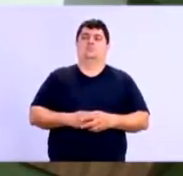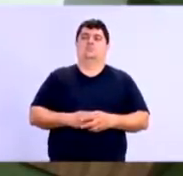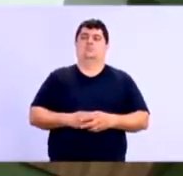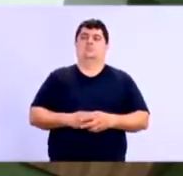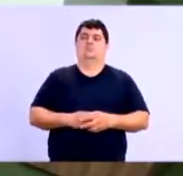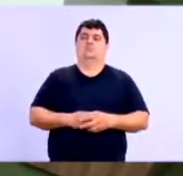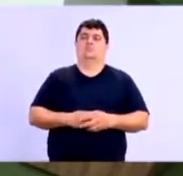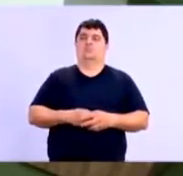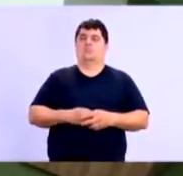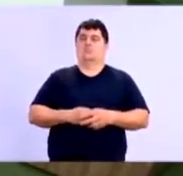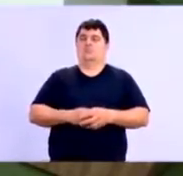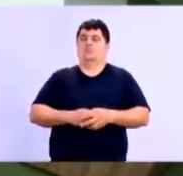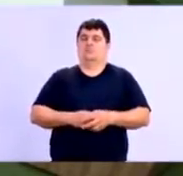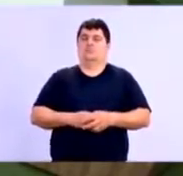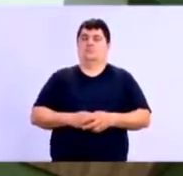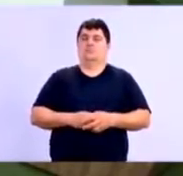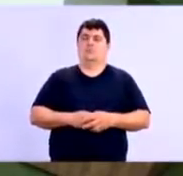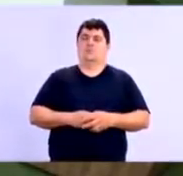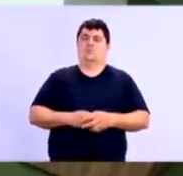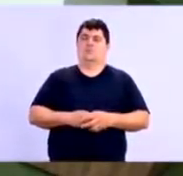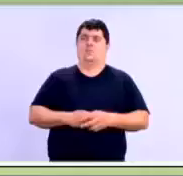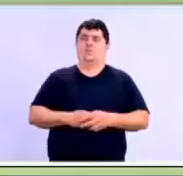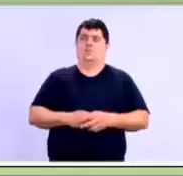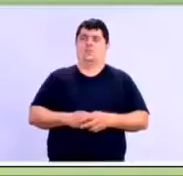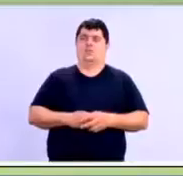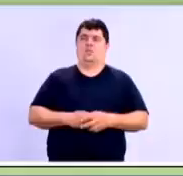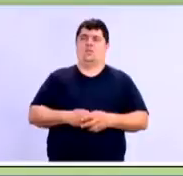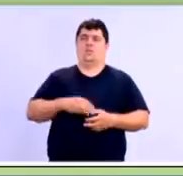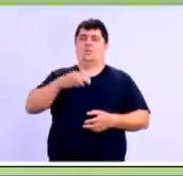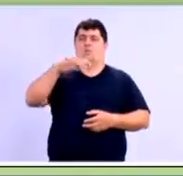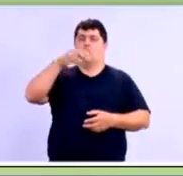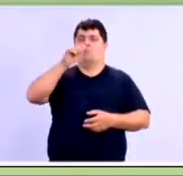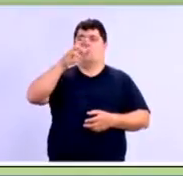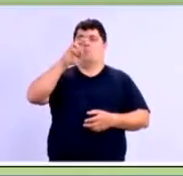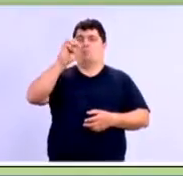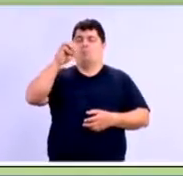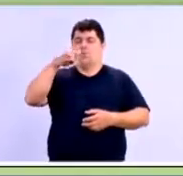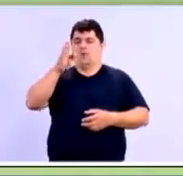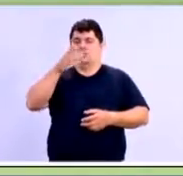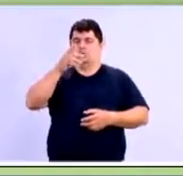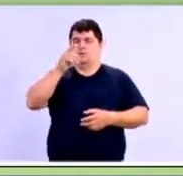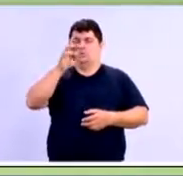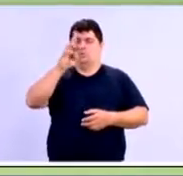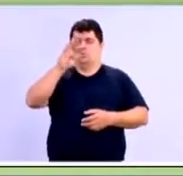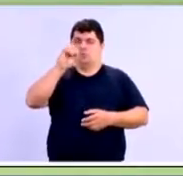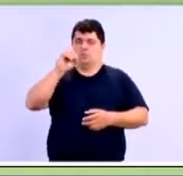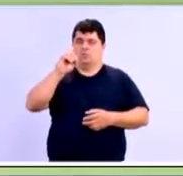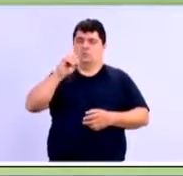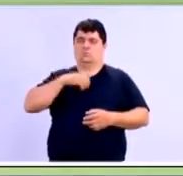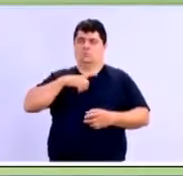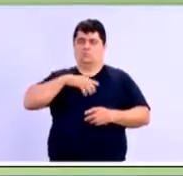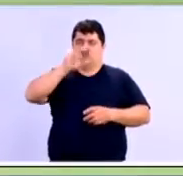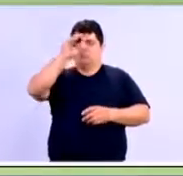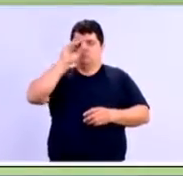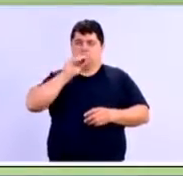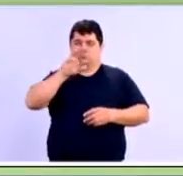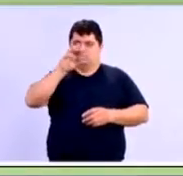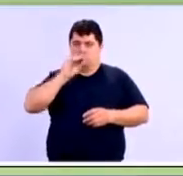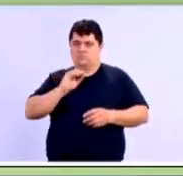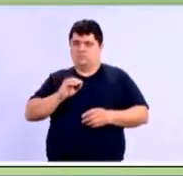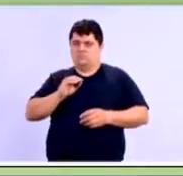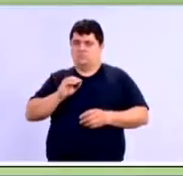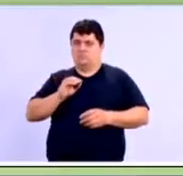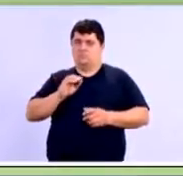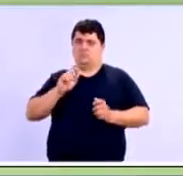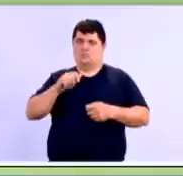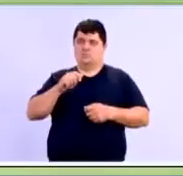Ok, a margem bruta, eu vou trabalhar em cima de duas coisas. Primeiro, o que eu vou pegar de base para tudo, e a gente tem que ter